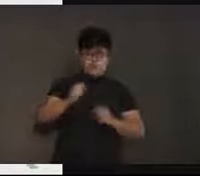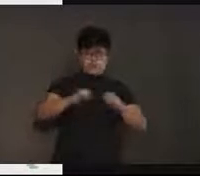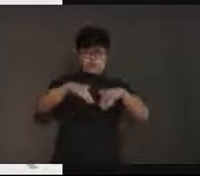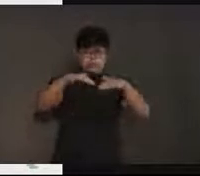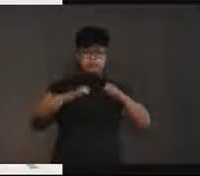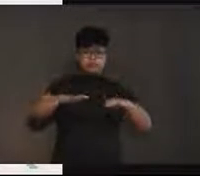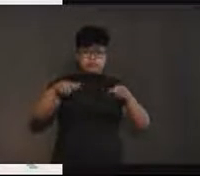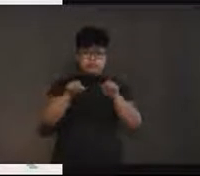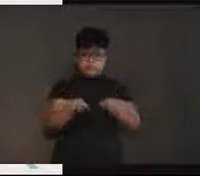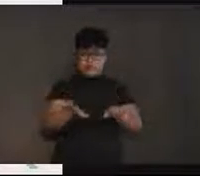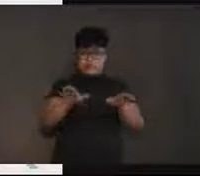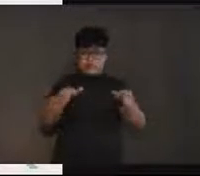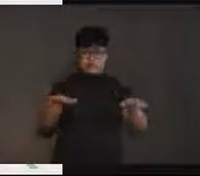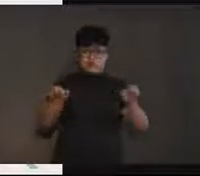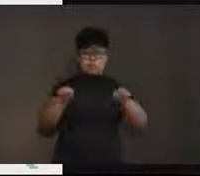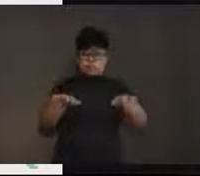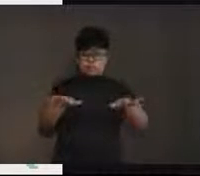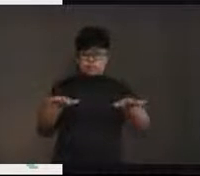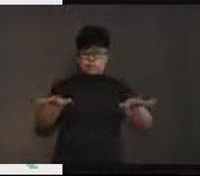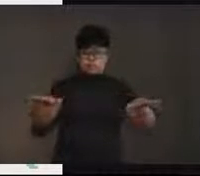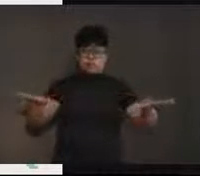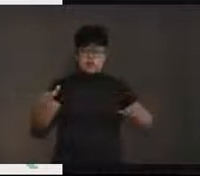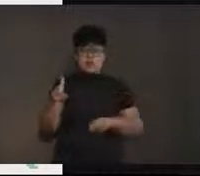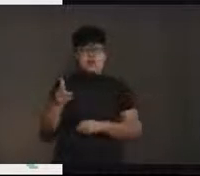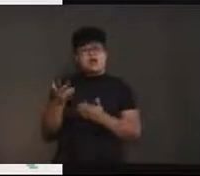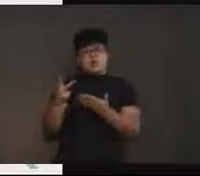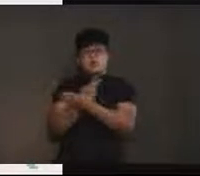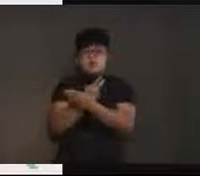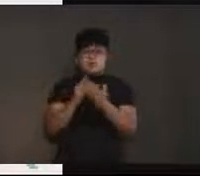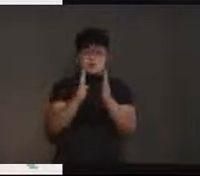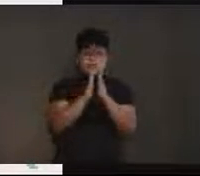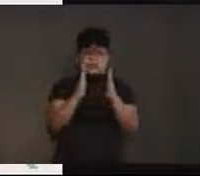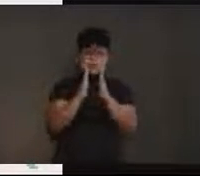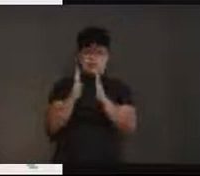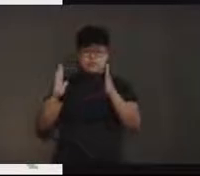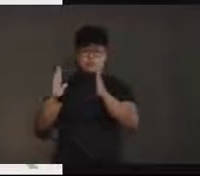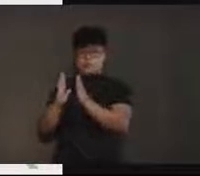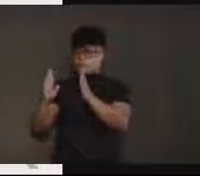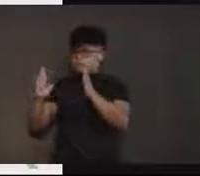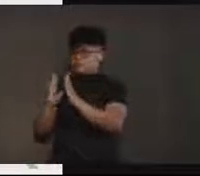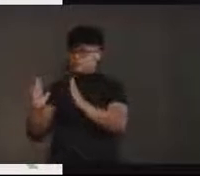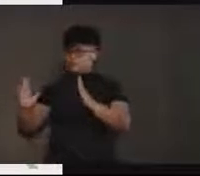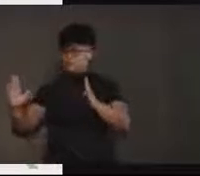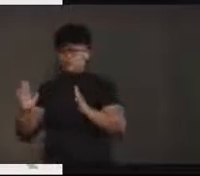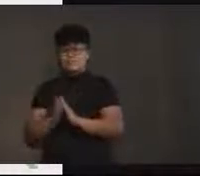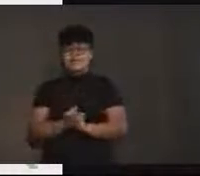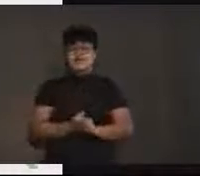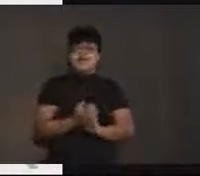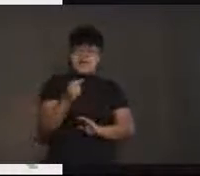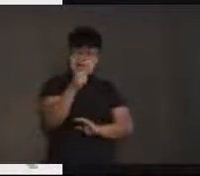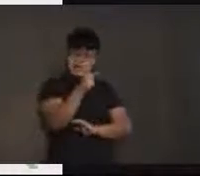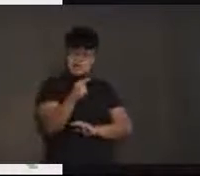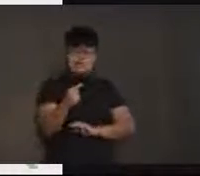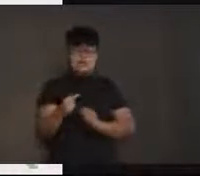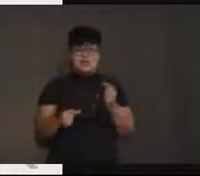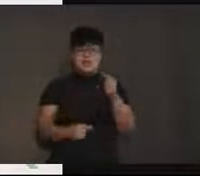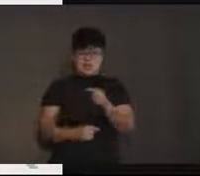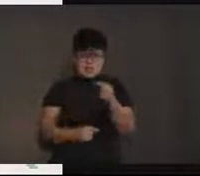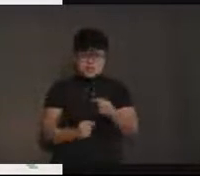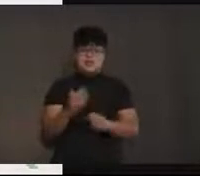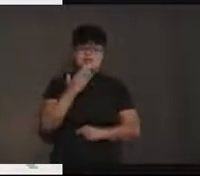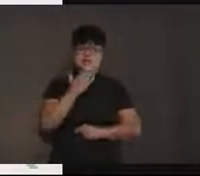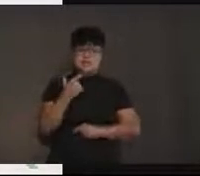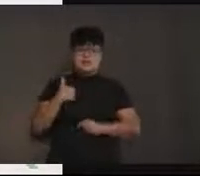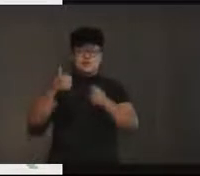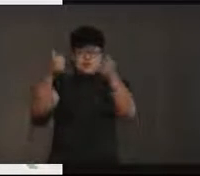espalham não é o caso de ondas que eu tô trabalhando e assim preserva sua forma e tamanho indefinidamente aqui